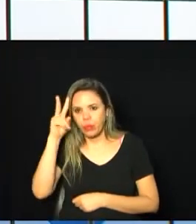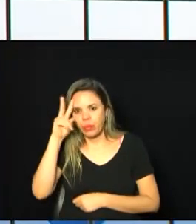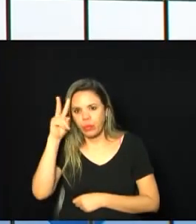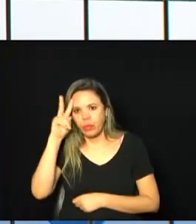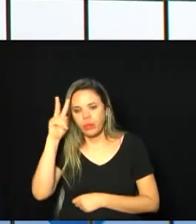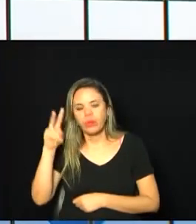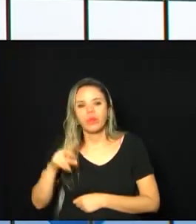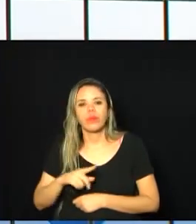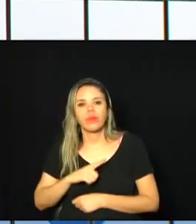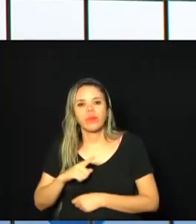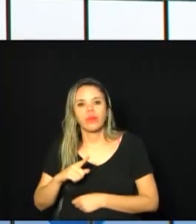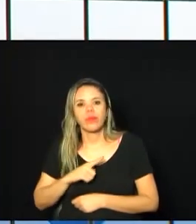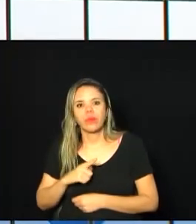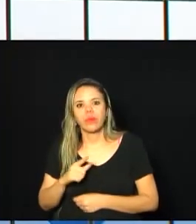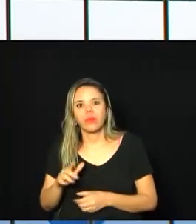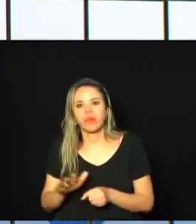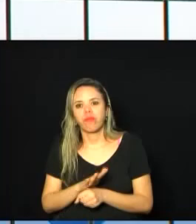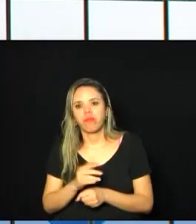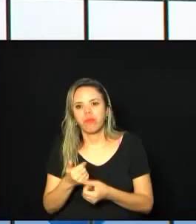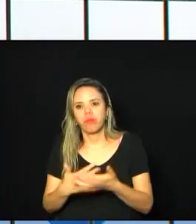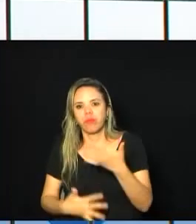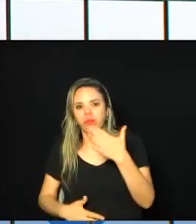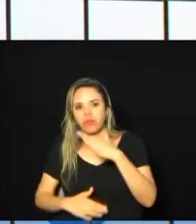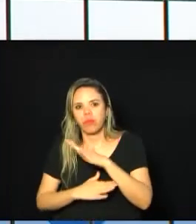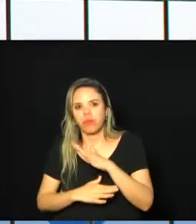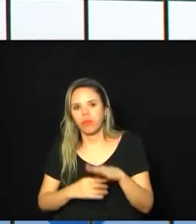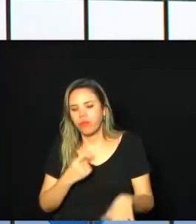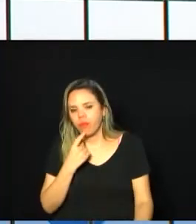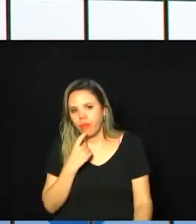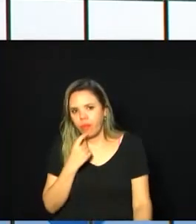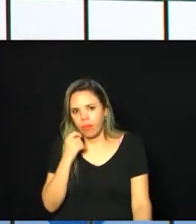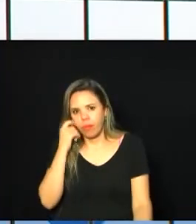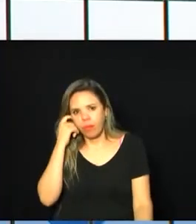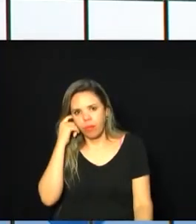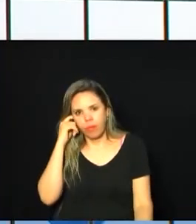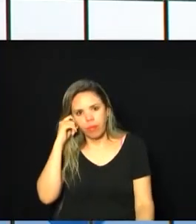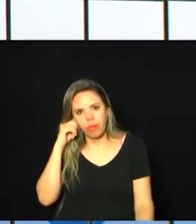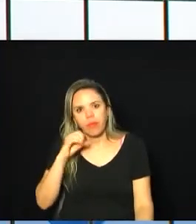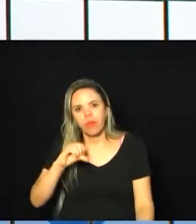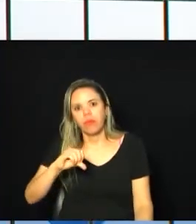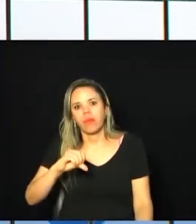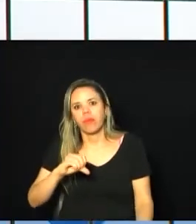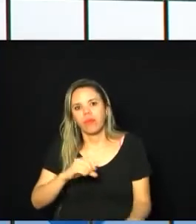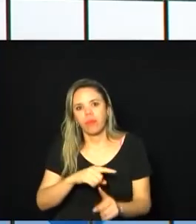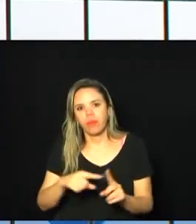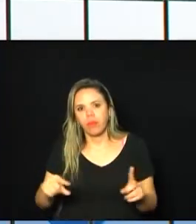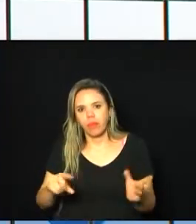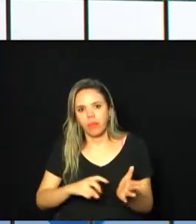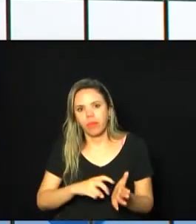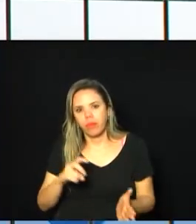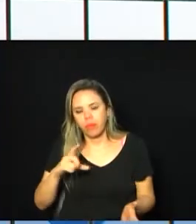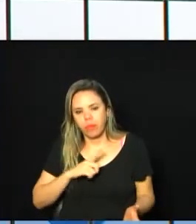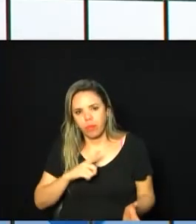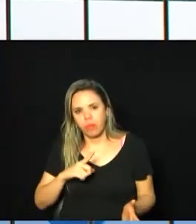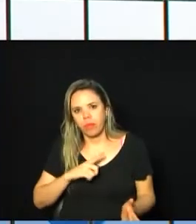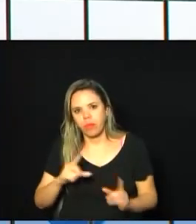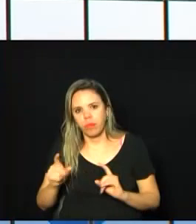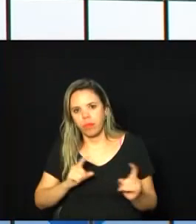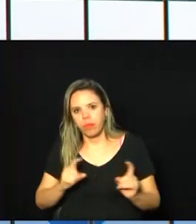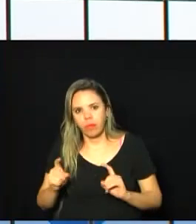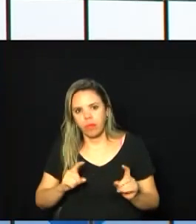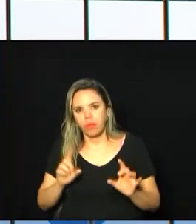vai ter uma segunda agitada aqui no Legislativo Campineiro. Logo às 9h30, a gente tem a